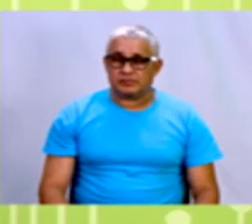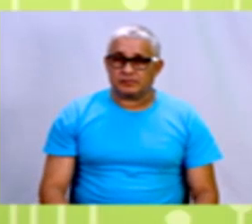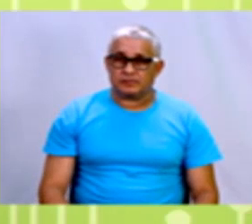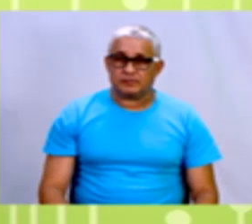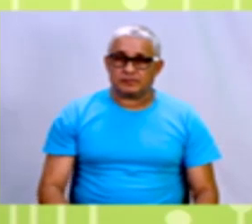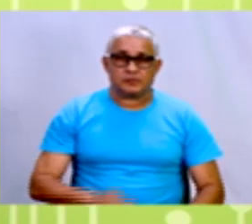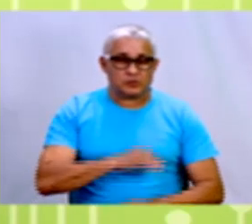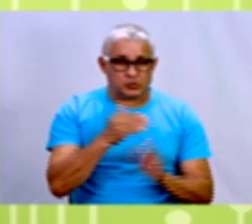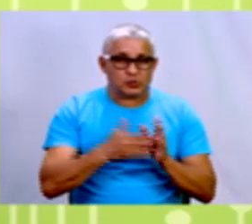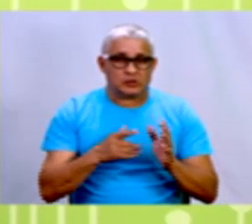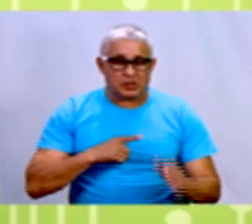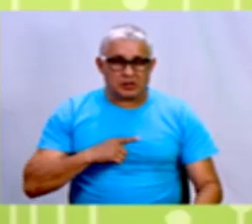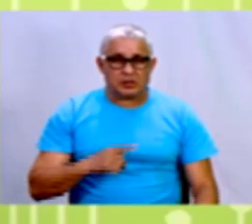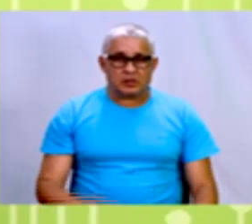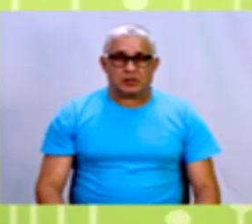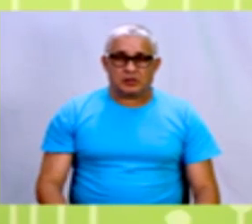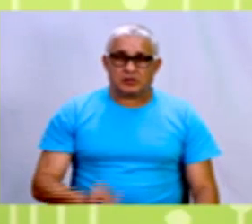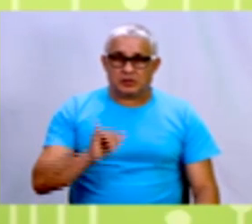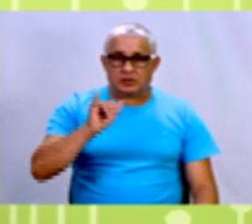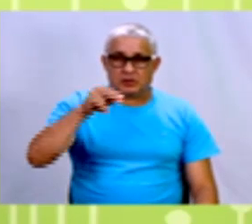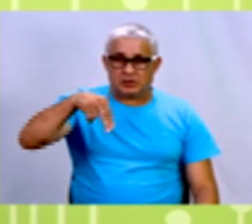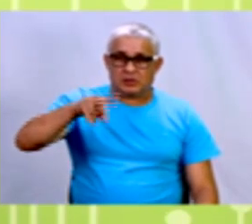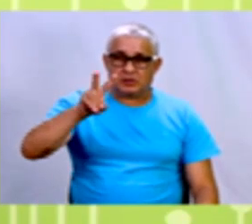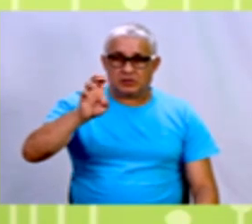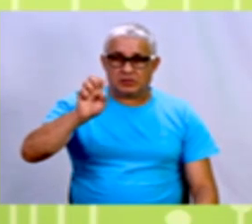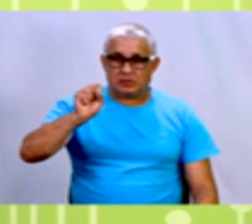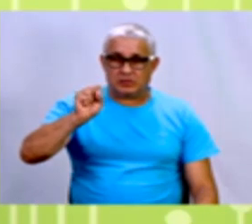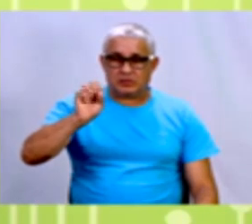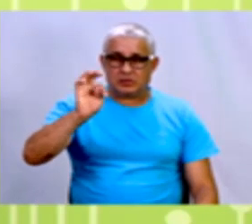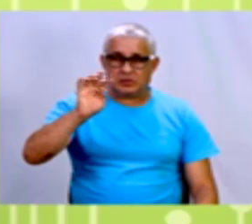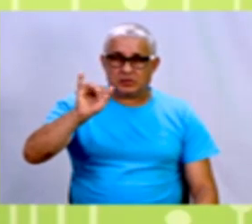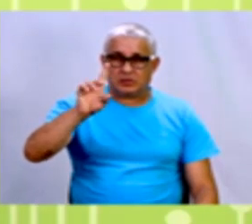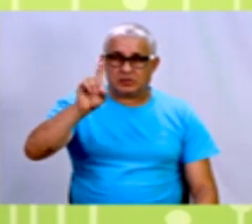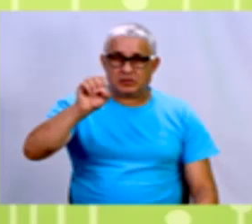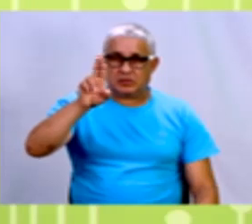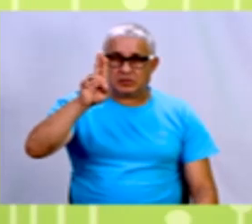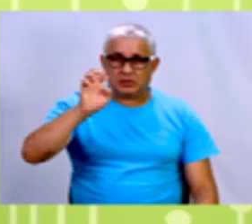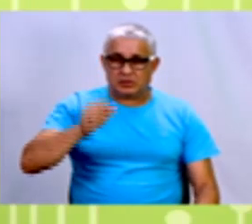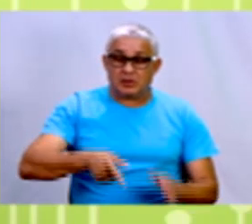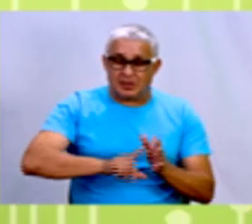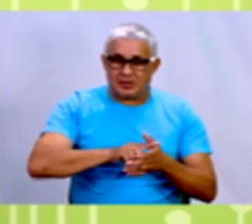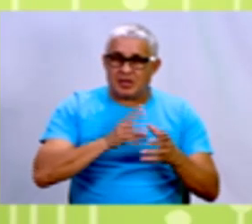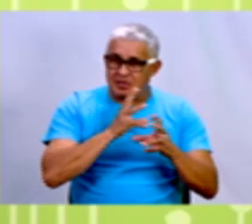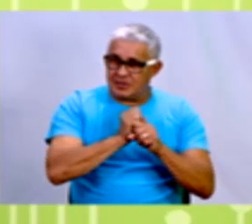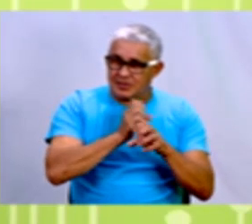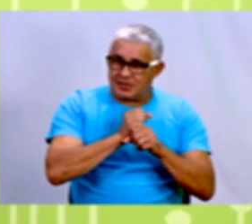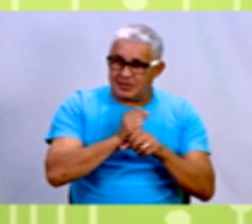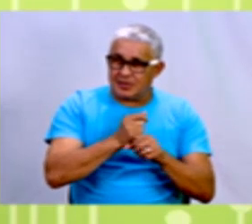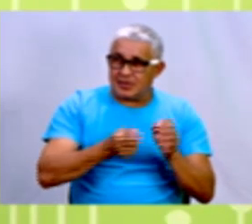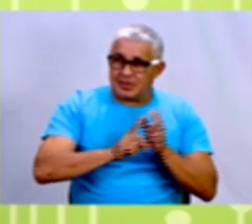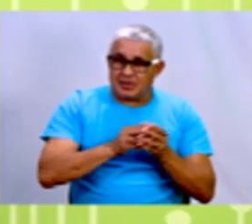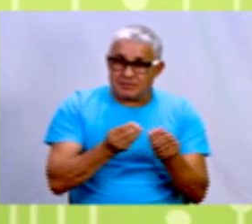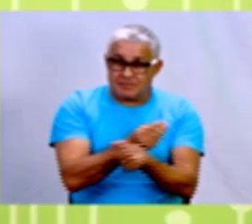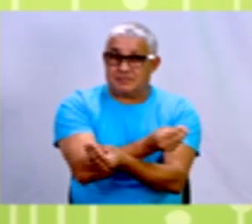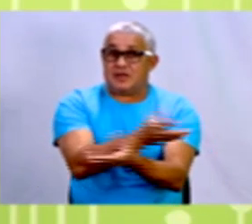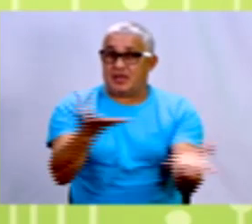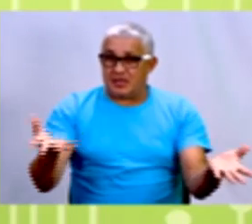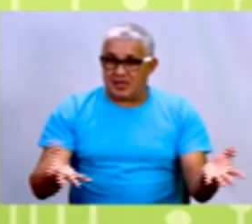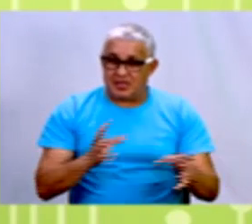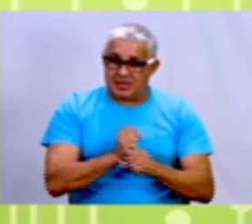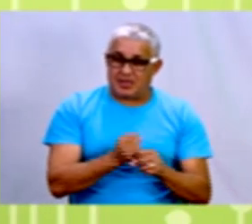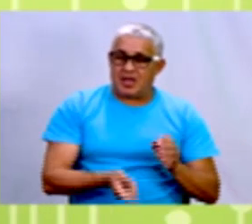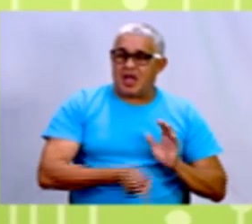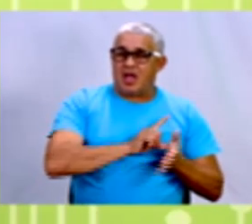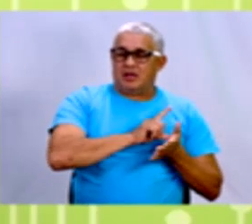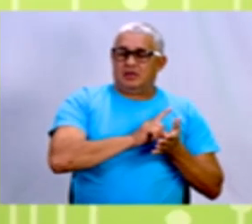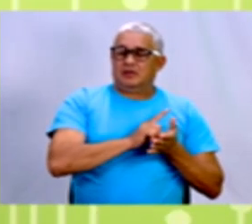tem investidores que, logicamente, que eles fazem vários estudos e muitos cálculos antes de colocar o dinheiro deles em algum lugar, né? Então, olha